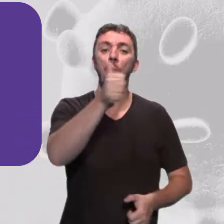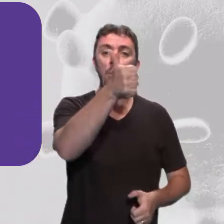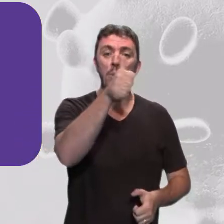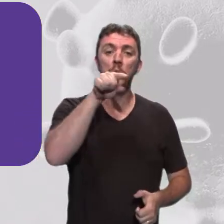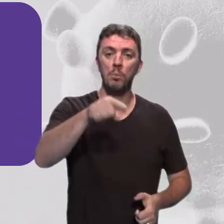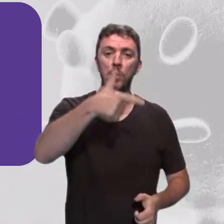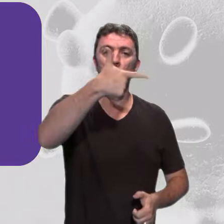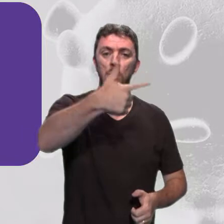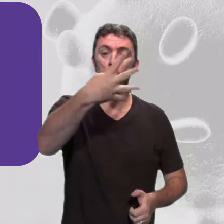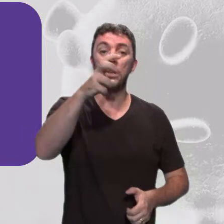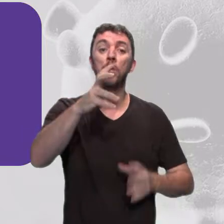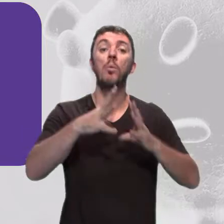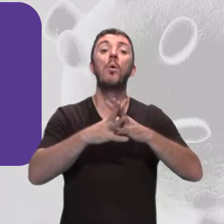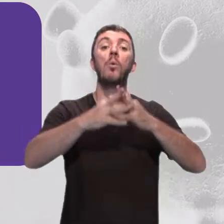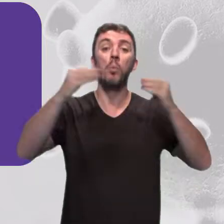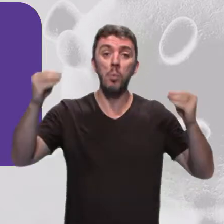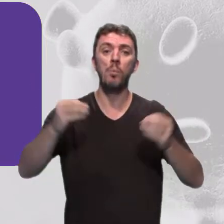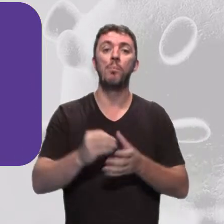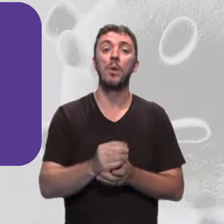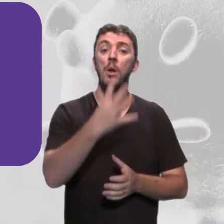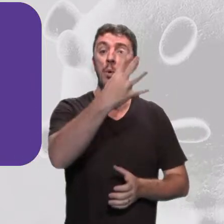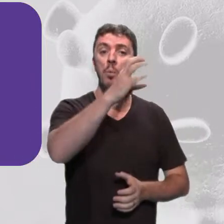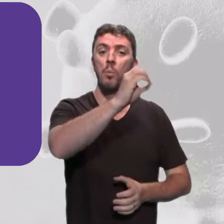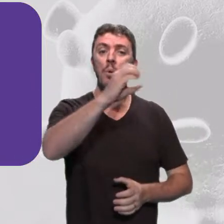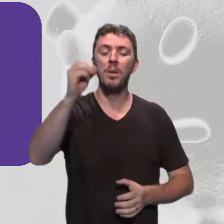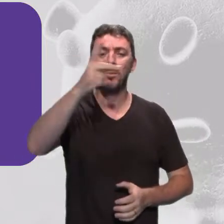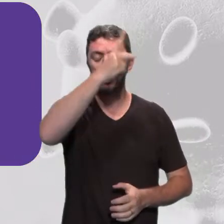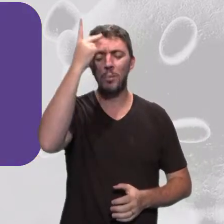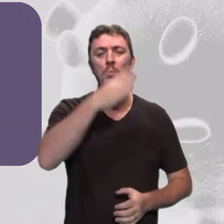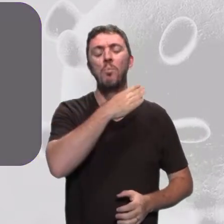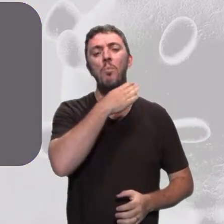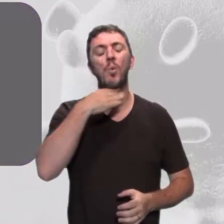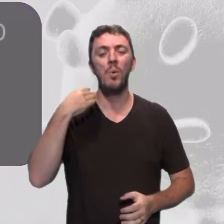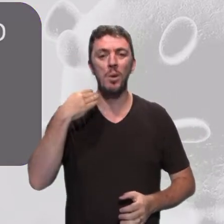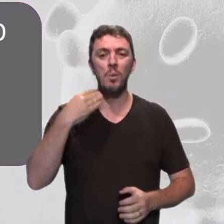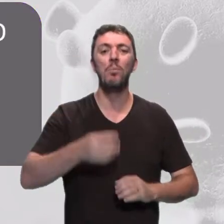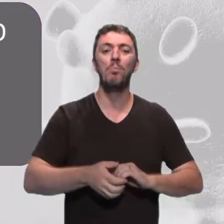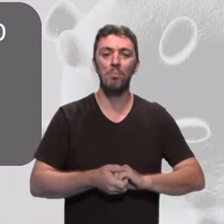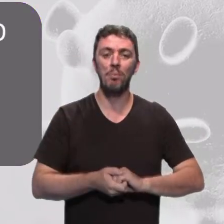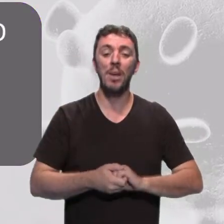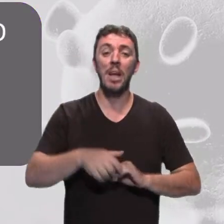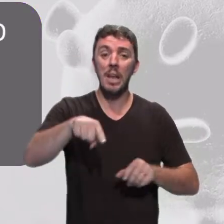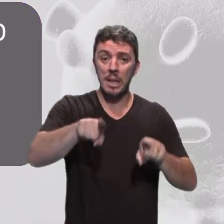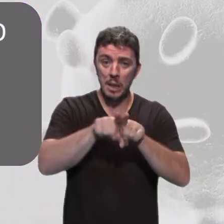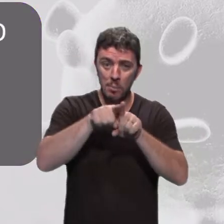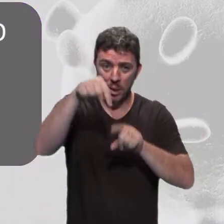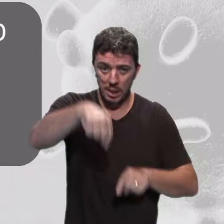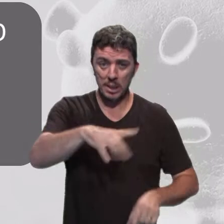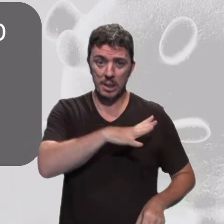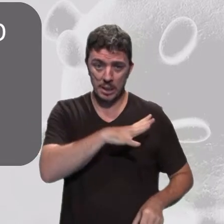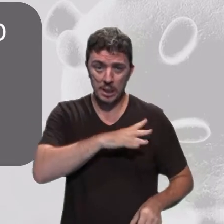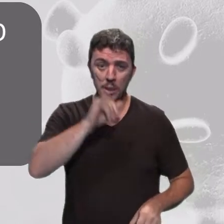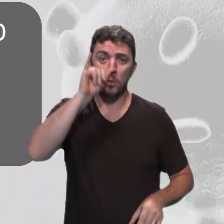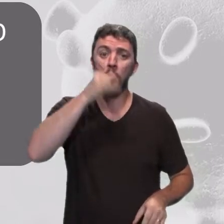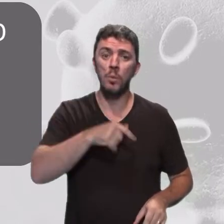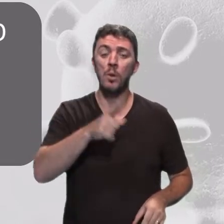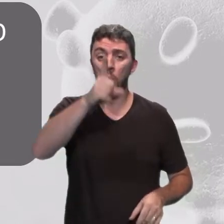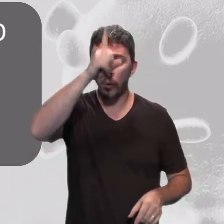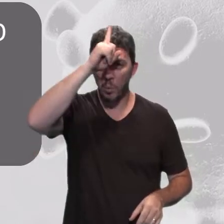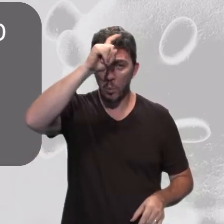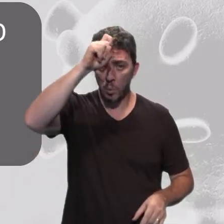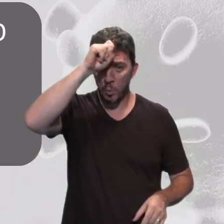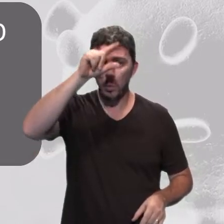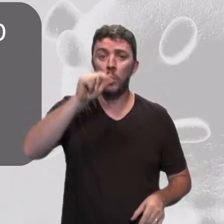11.245 recuperados e 400 casos fatais. A cidade de Jundiaí tem 69